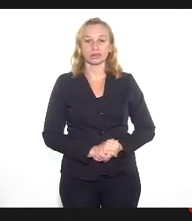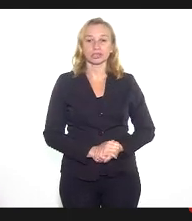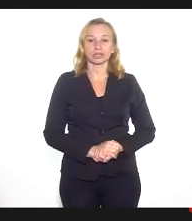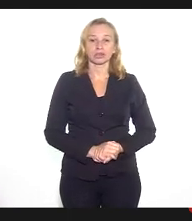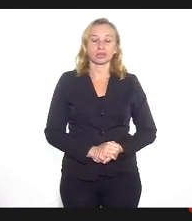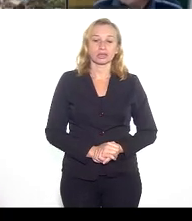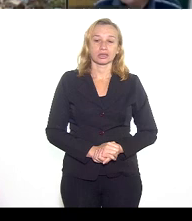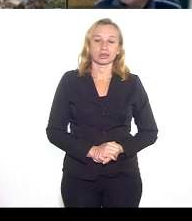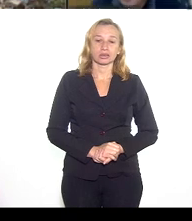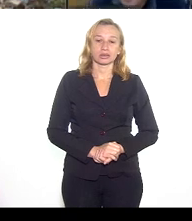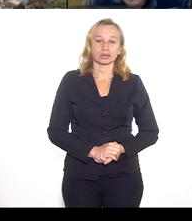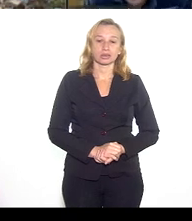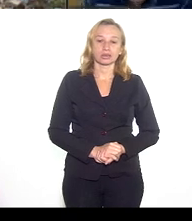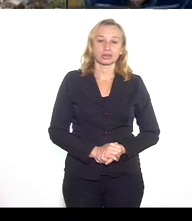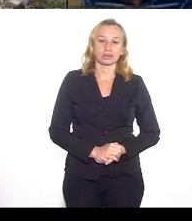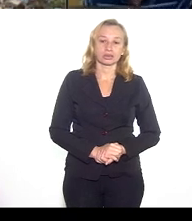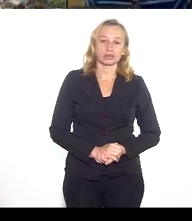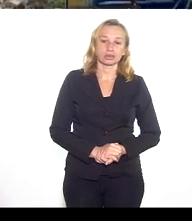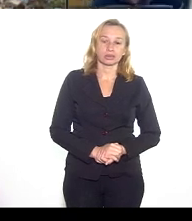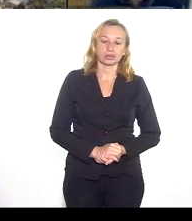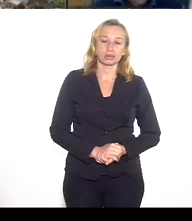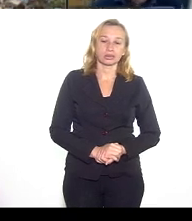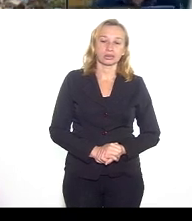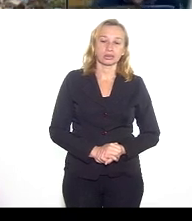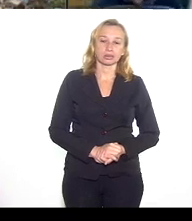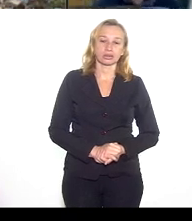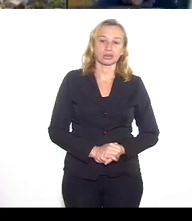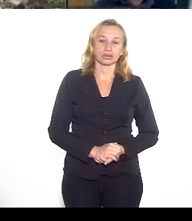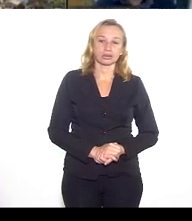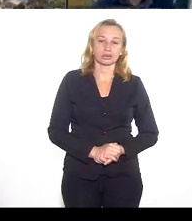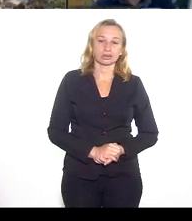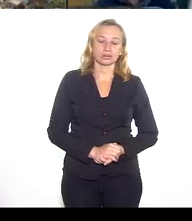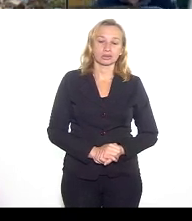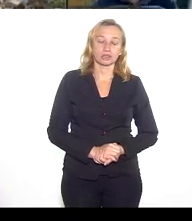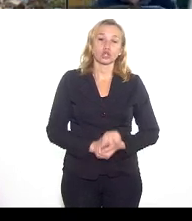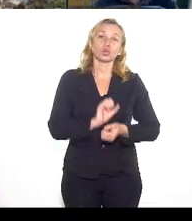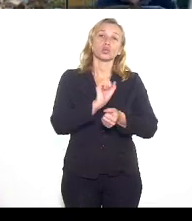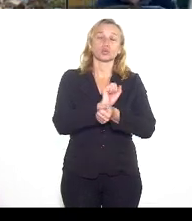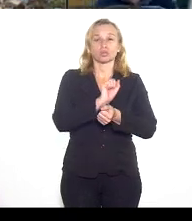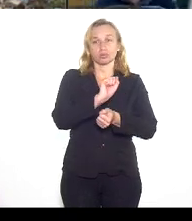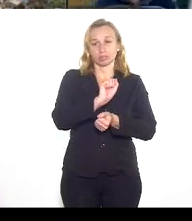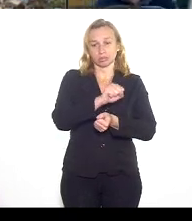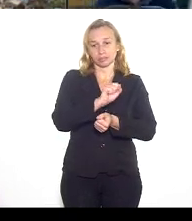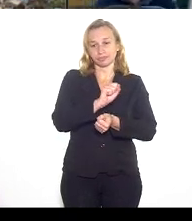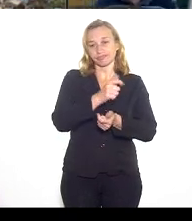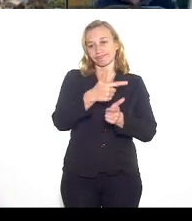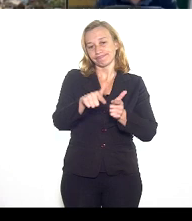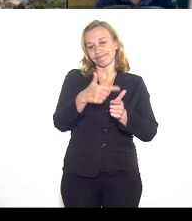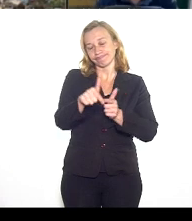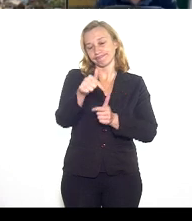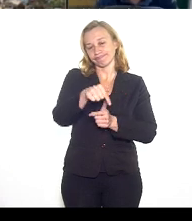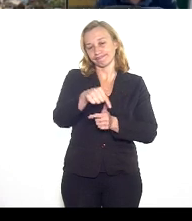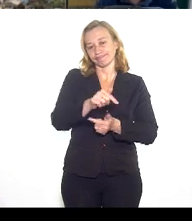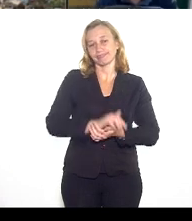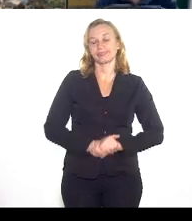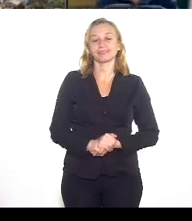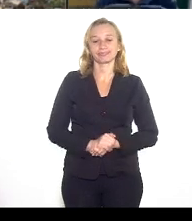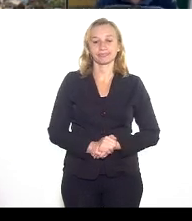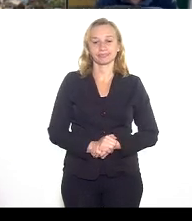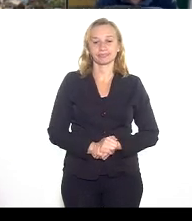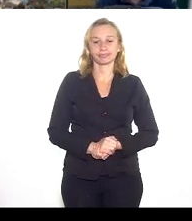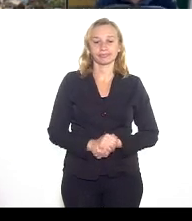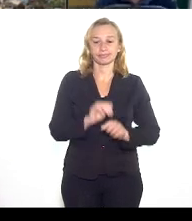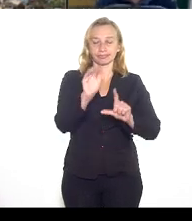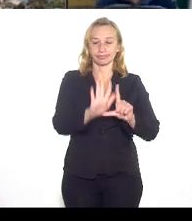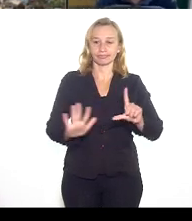É passar o 2 agora, só está no 1. Tá, só um segundo aqui, é um problema aqui da